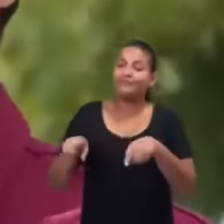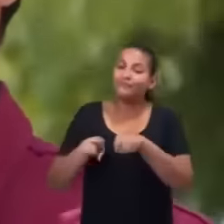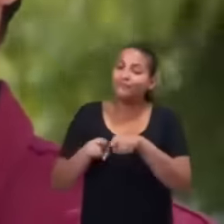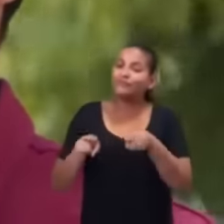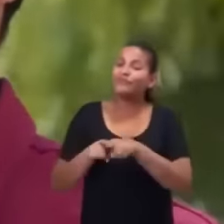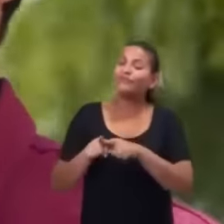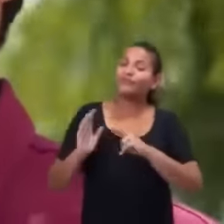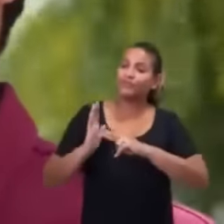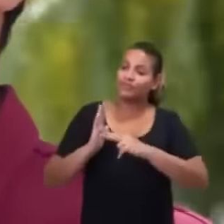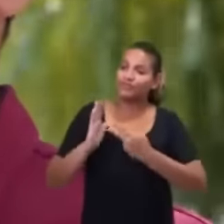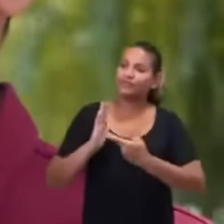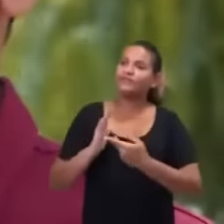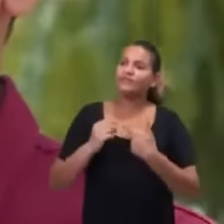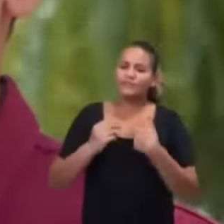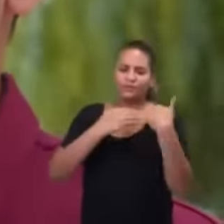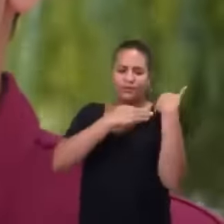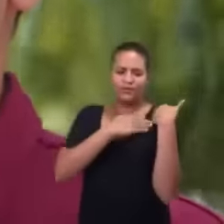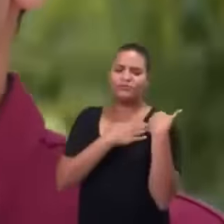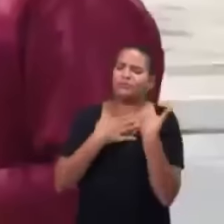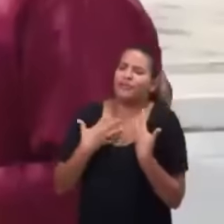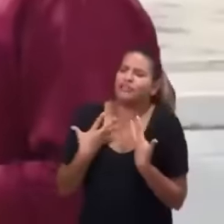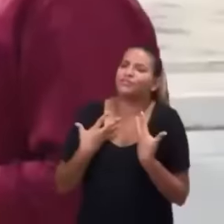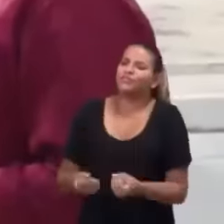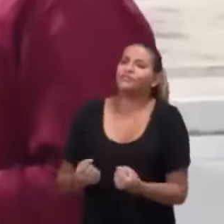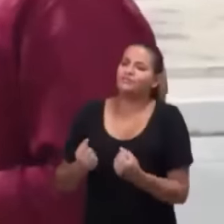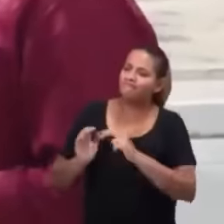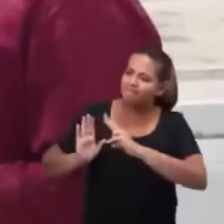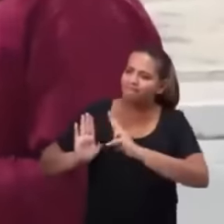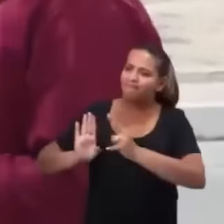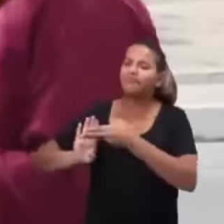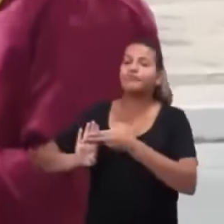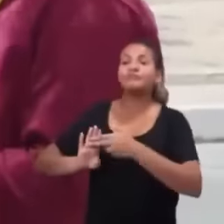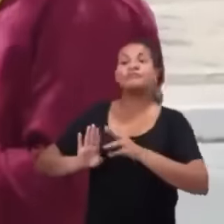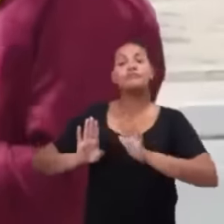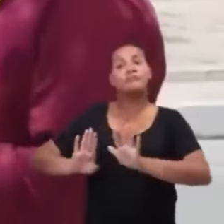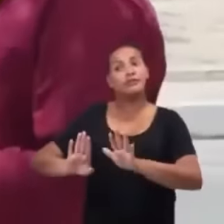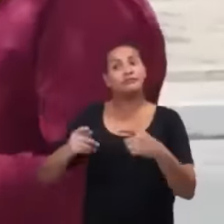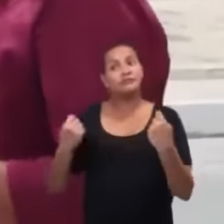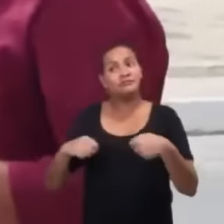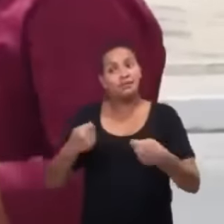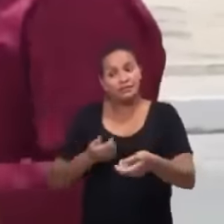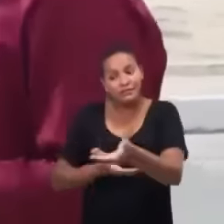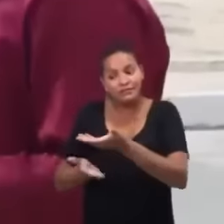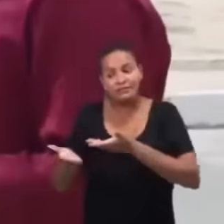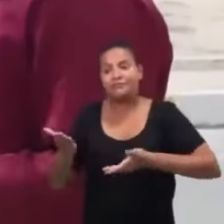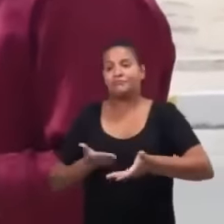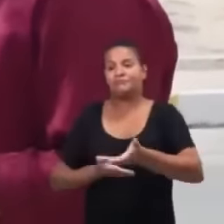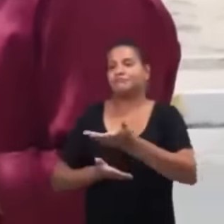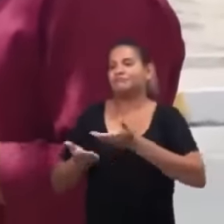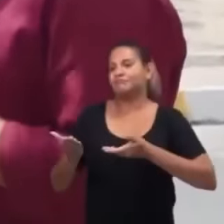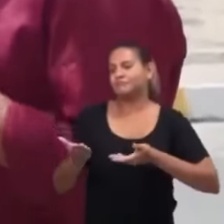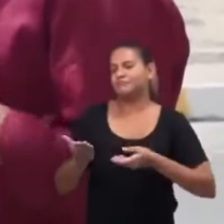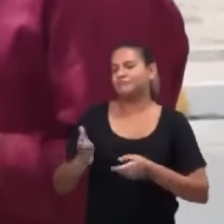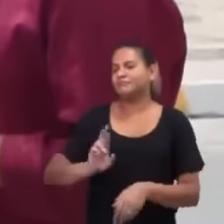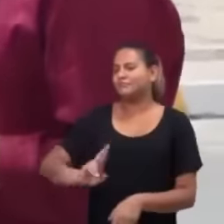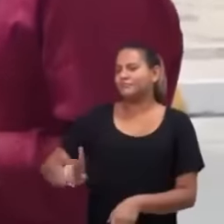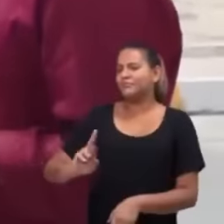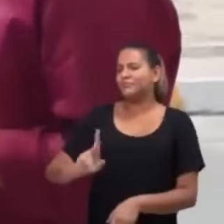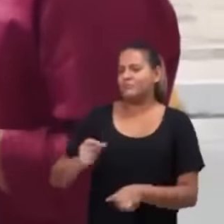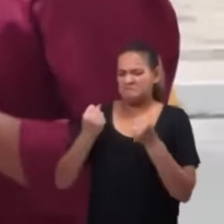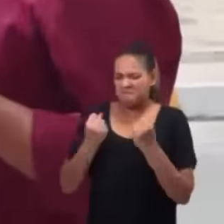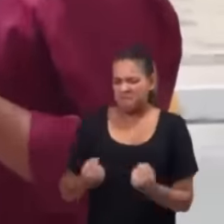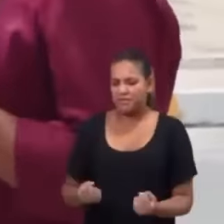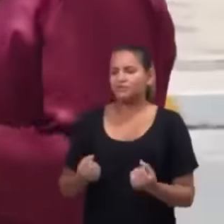de assumir a responsabilidade. Mas essa responsabilidade, ela precisa ser compartilhada. Ela não precisa ser só um